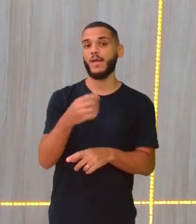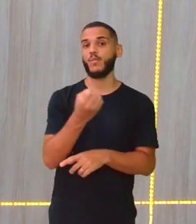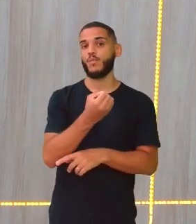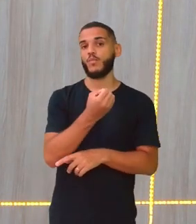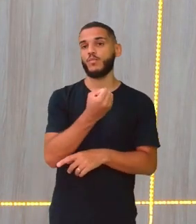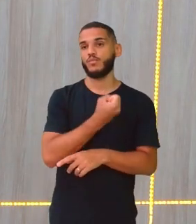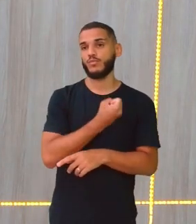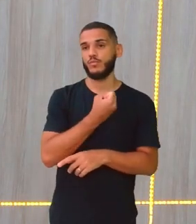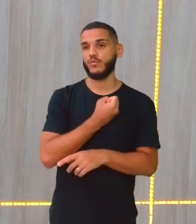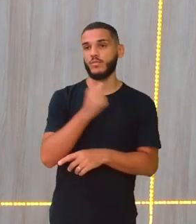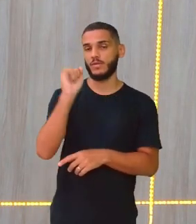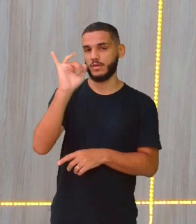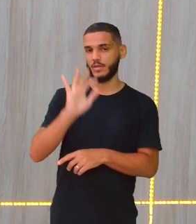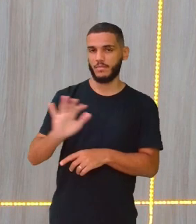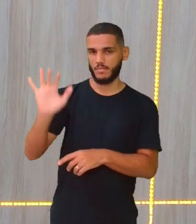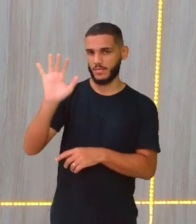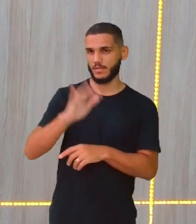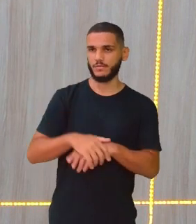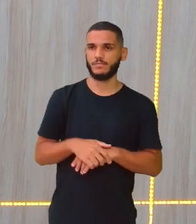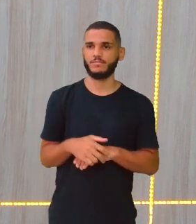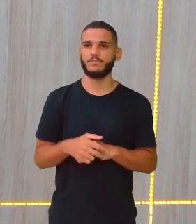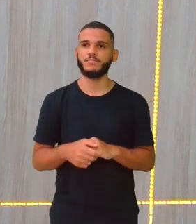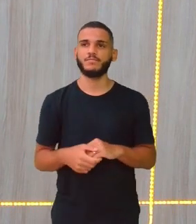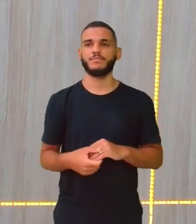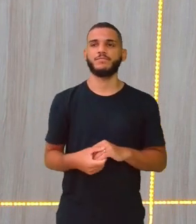viu. Então,